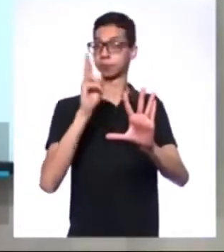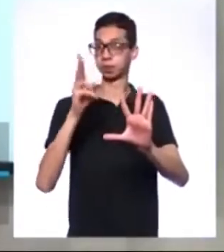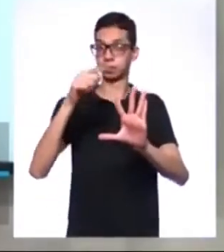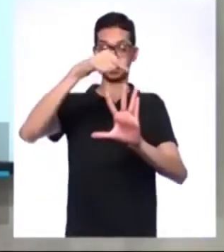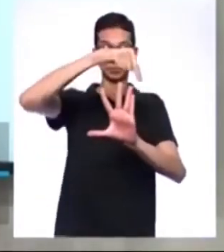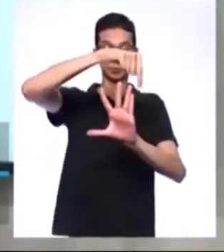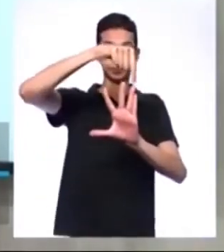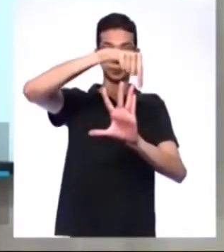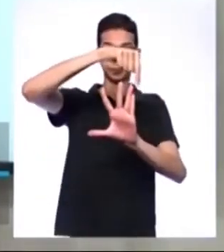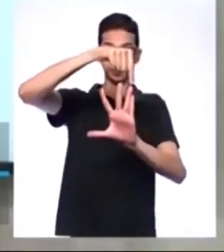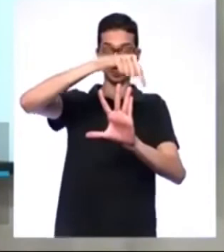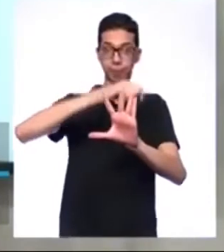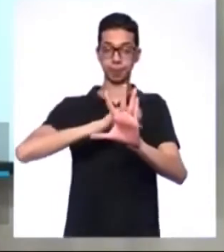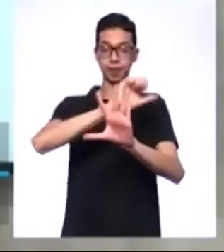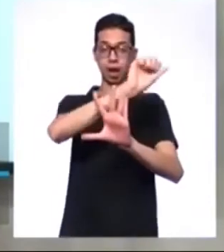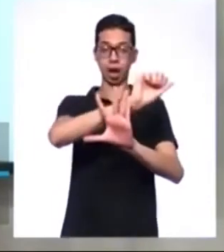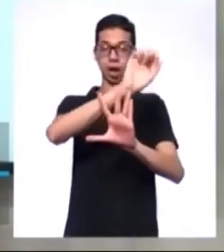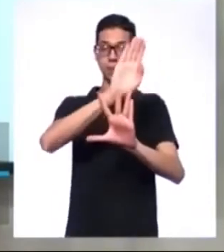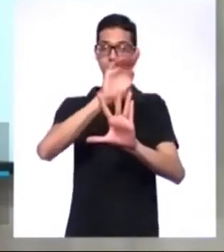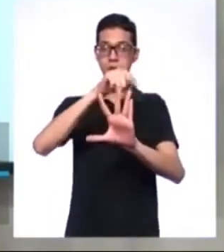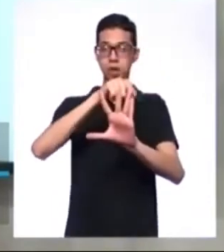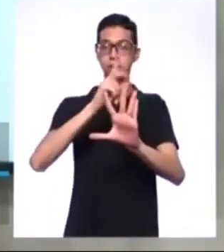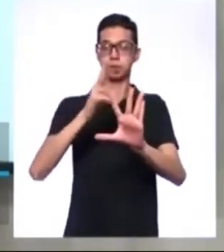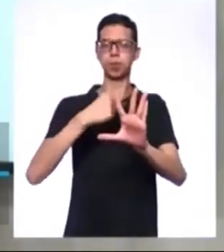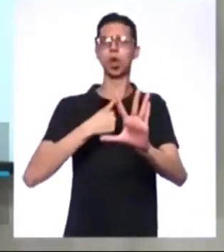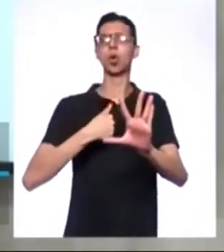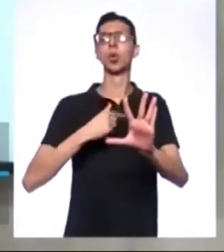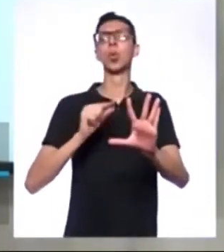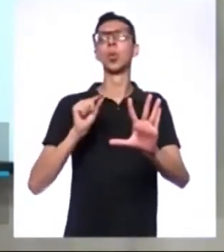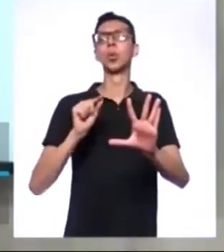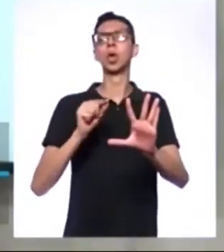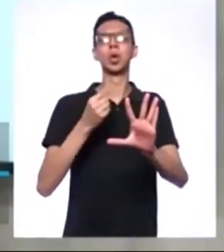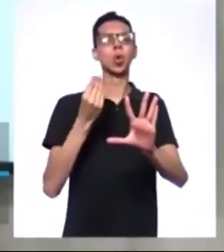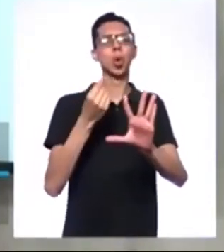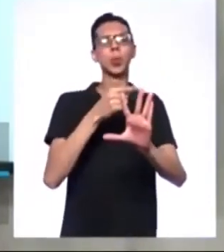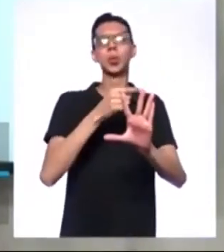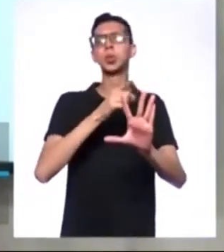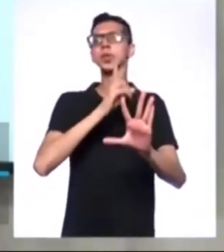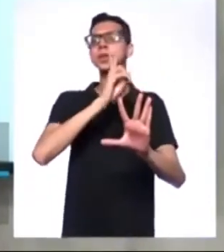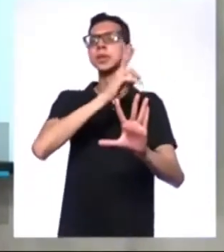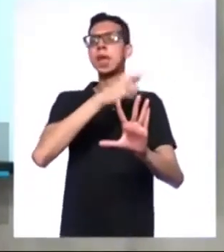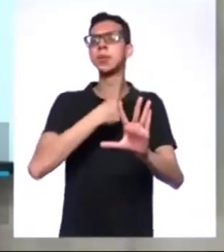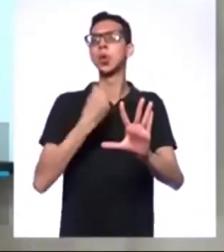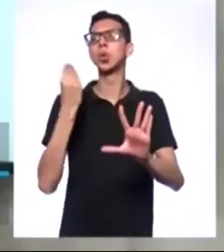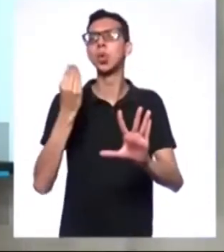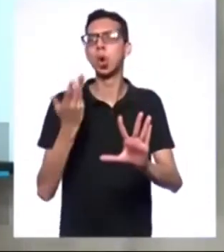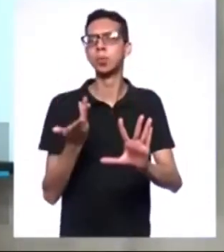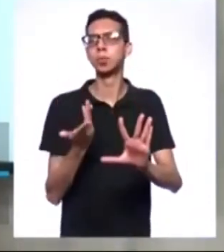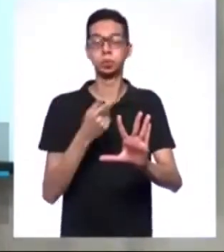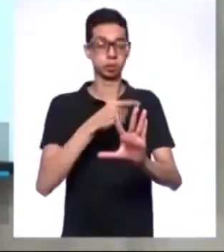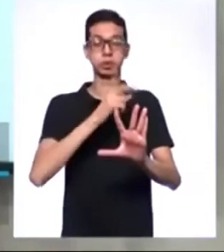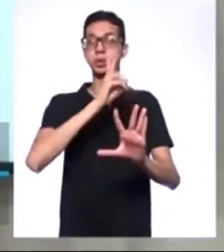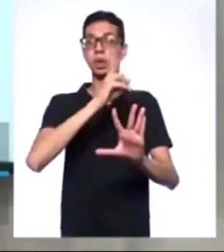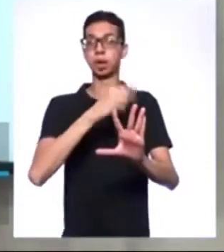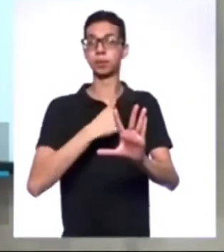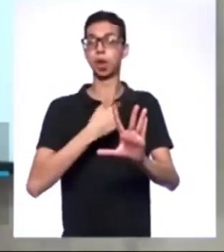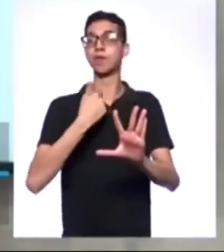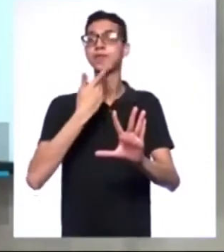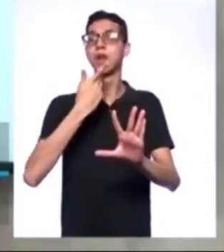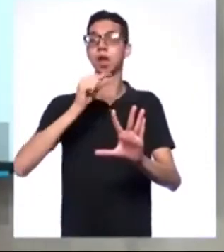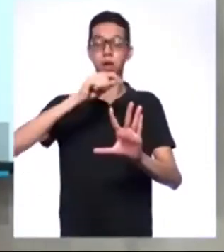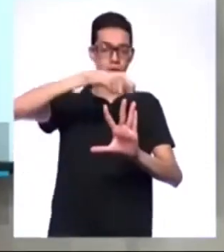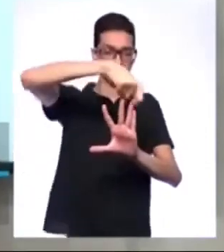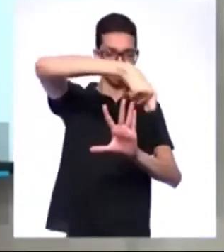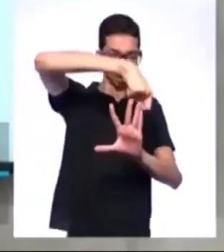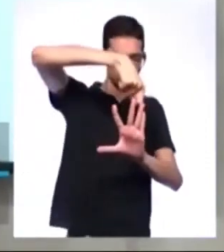o que que eu faço para deixar duas pessoas sempre juntas e a gente fala assim ó amarra